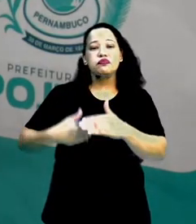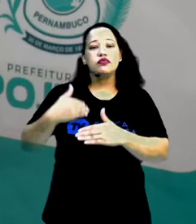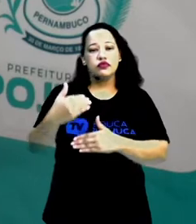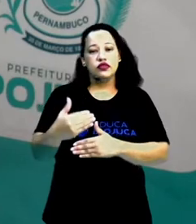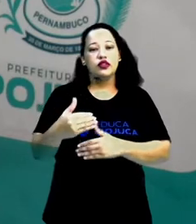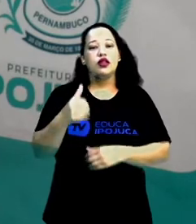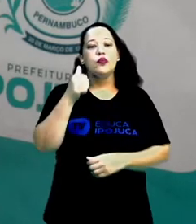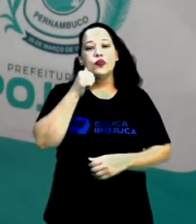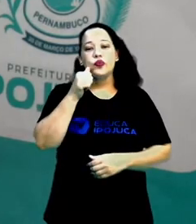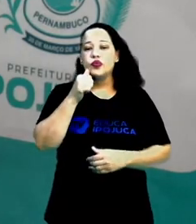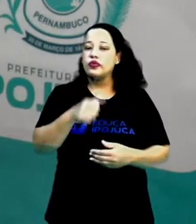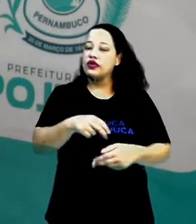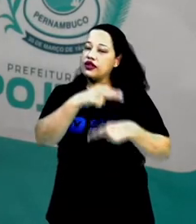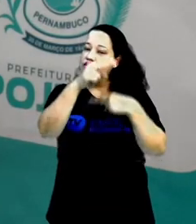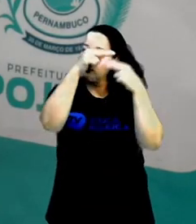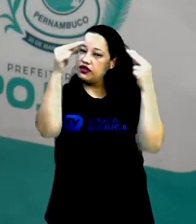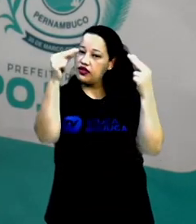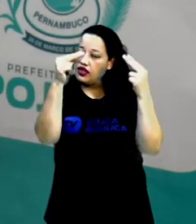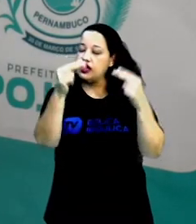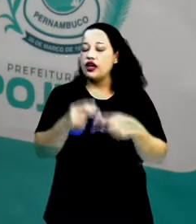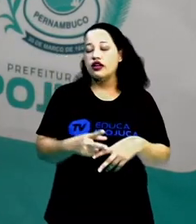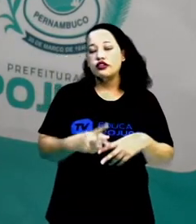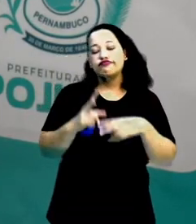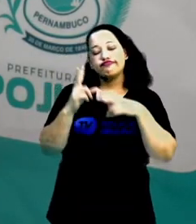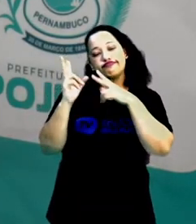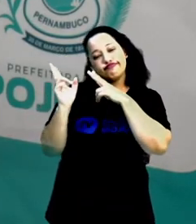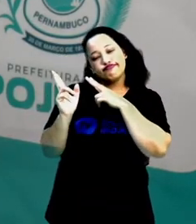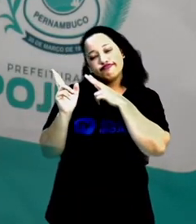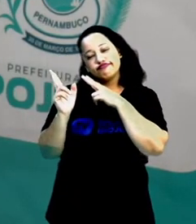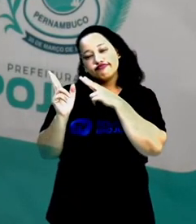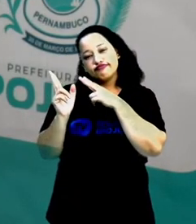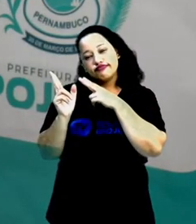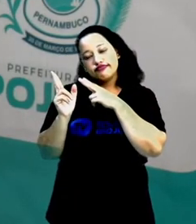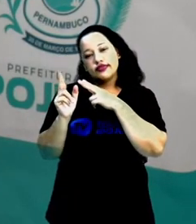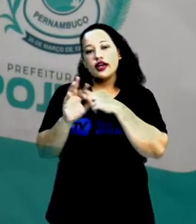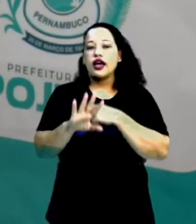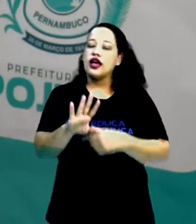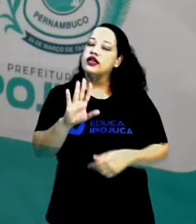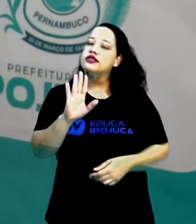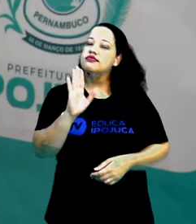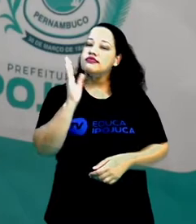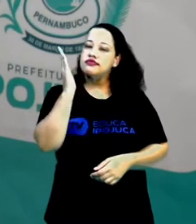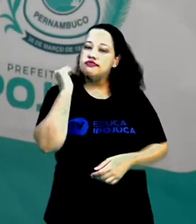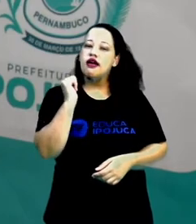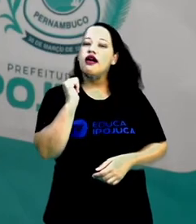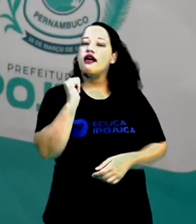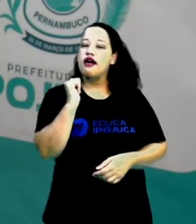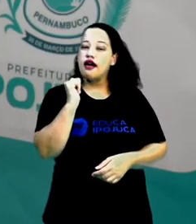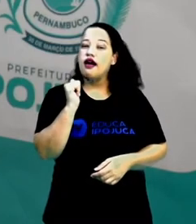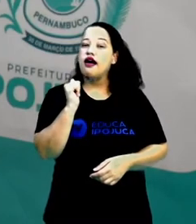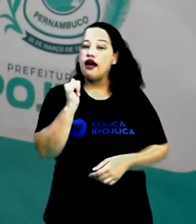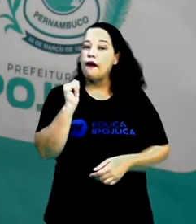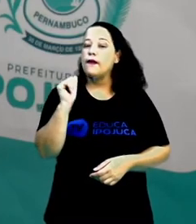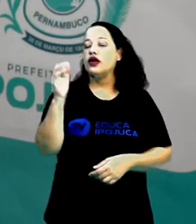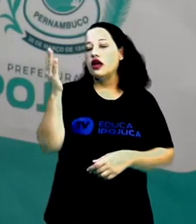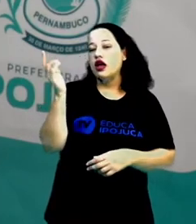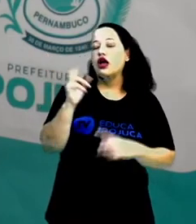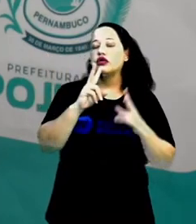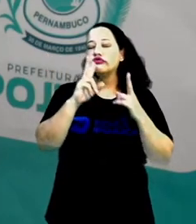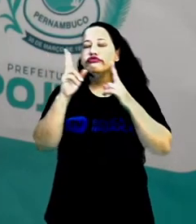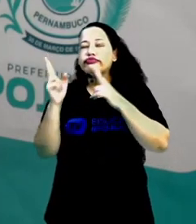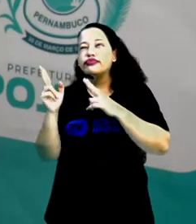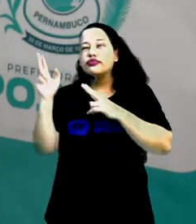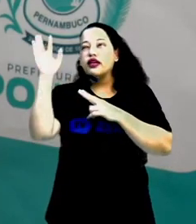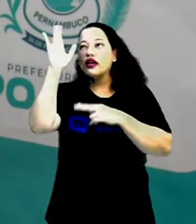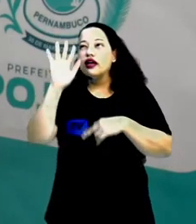Clara foi dormir e sabe o que apareceu no seu sonho de